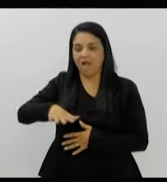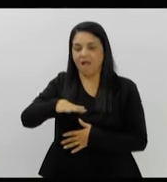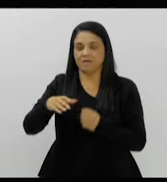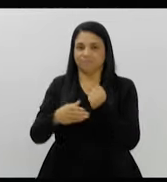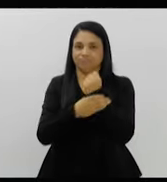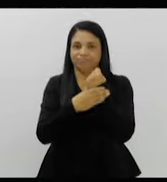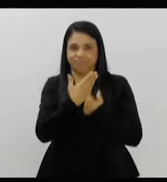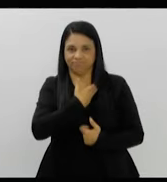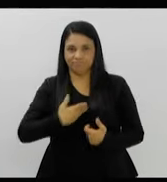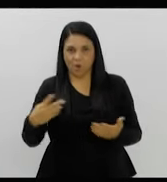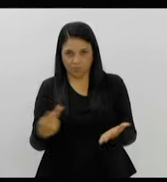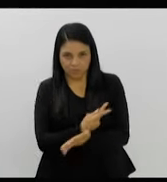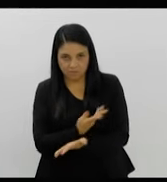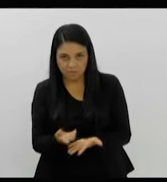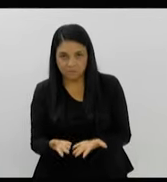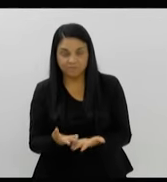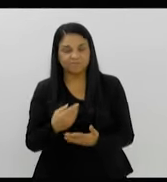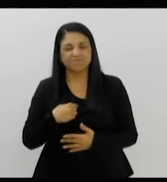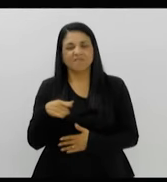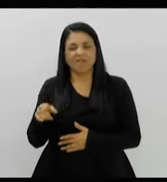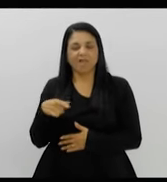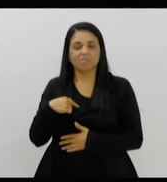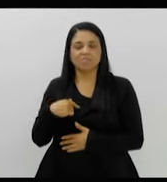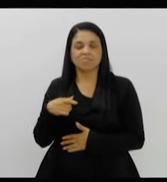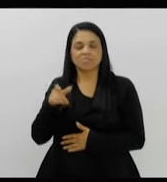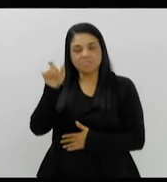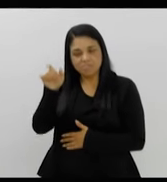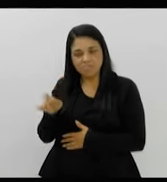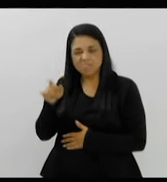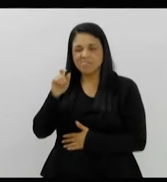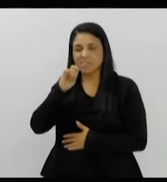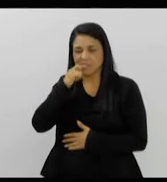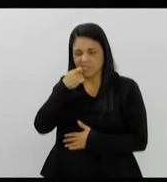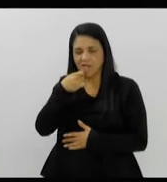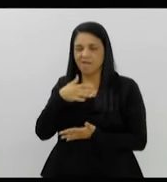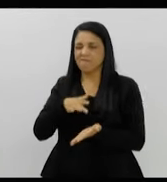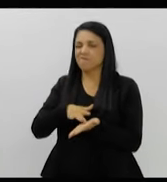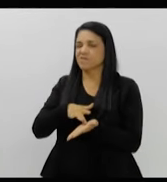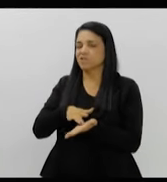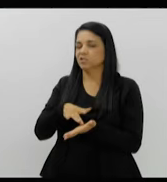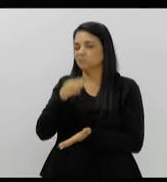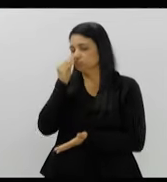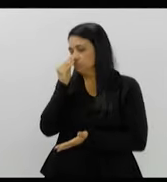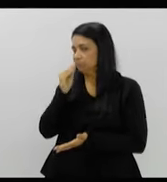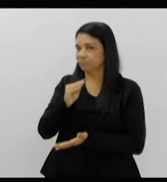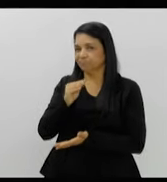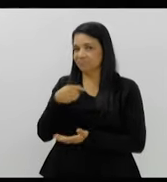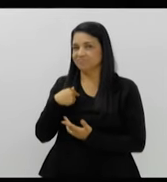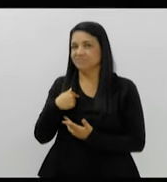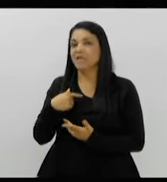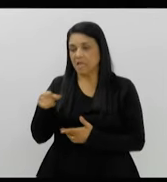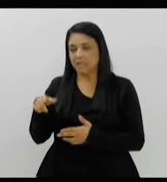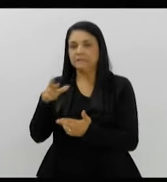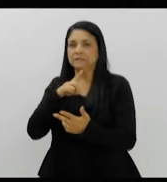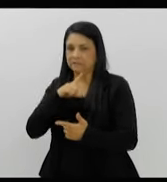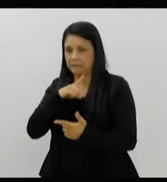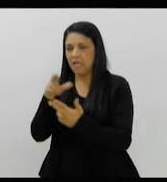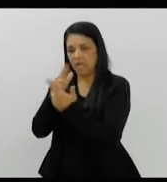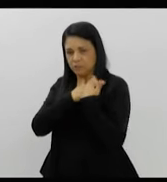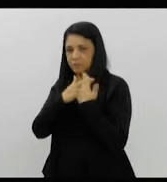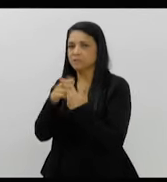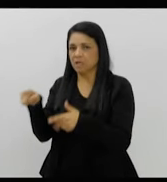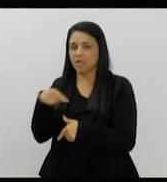pública ele finge que não é com ele mas ele tem responsabilidade sim ele se omitiu sim